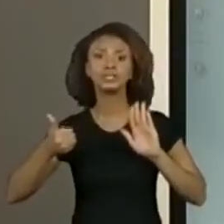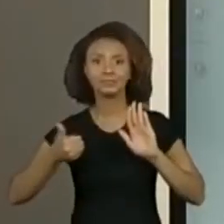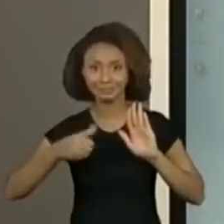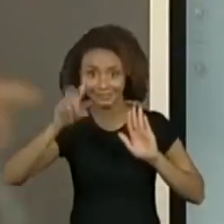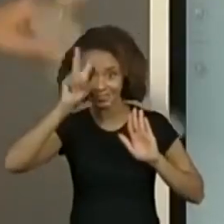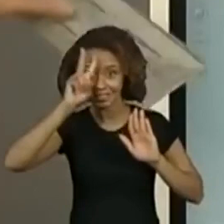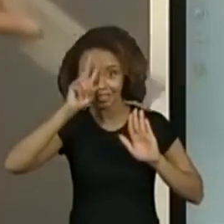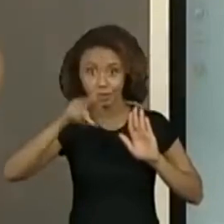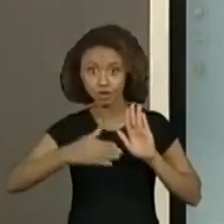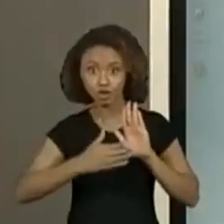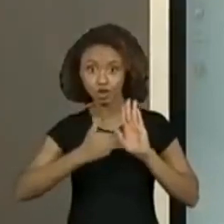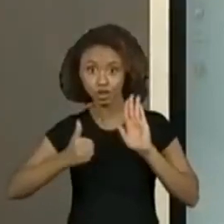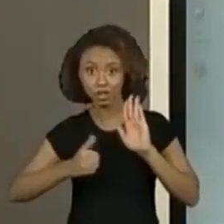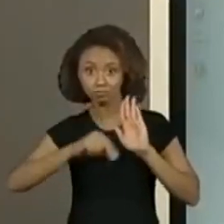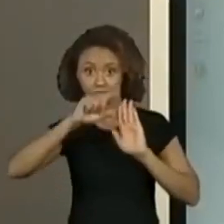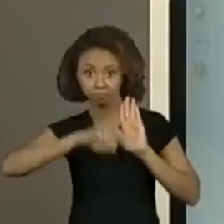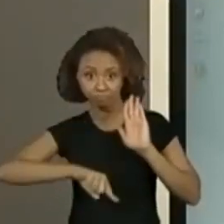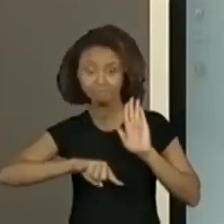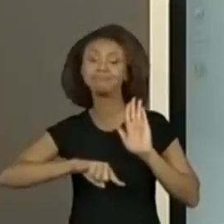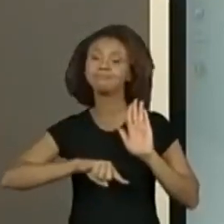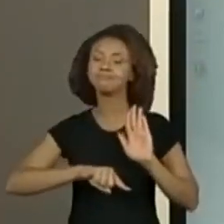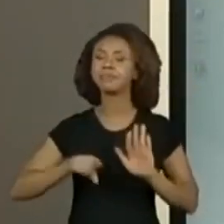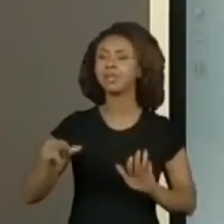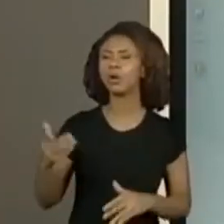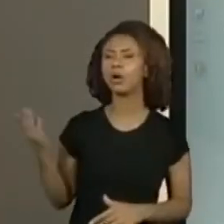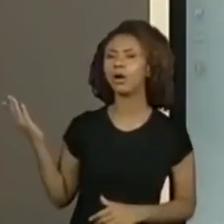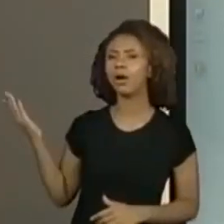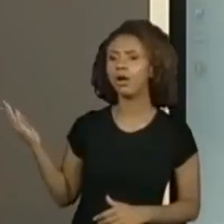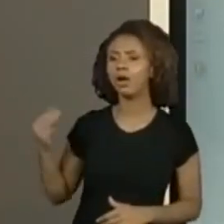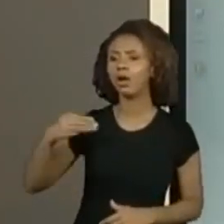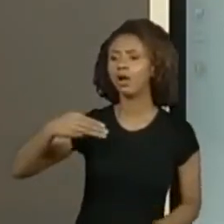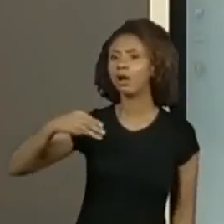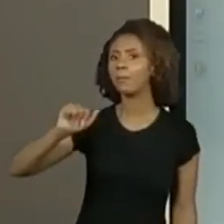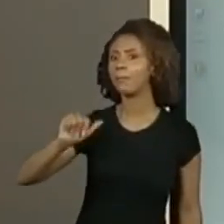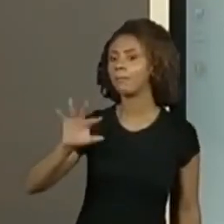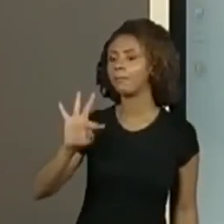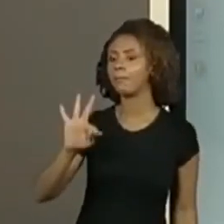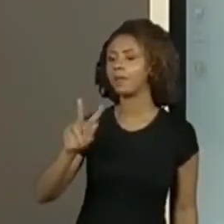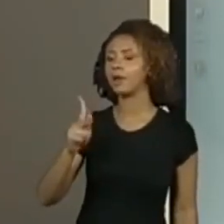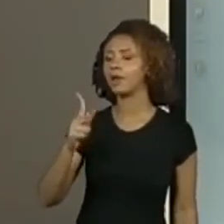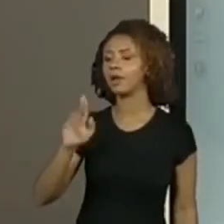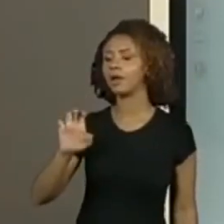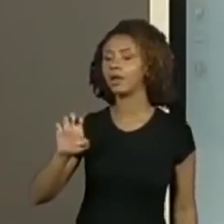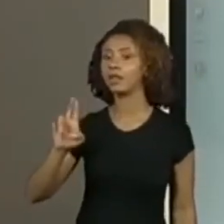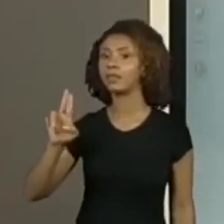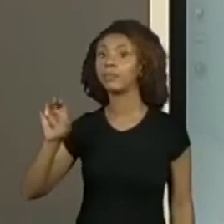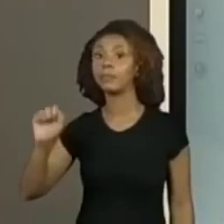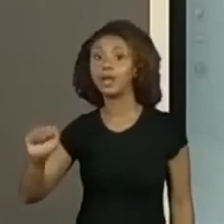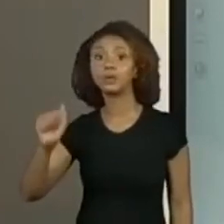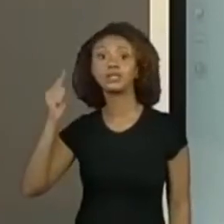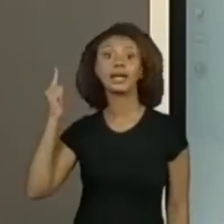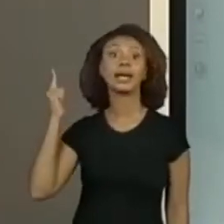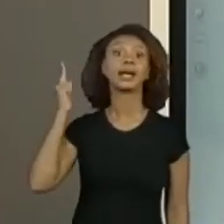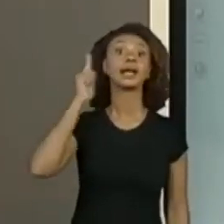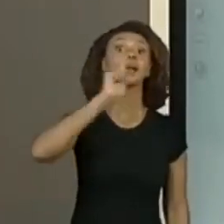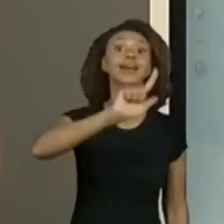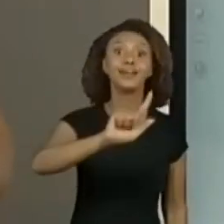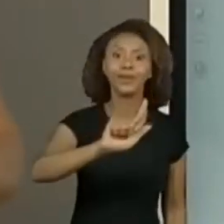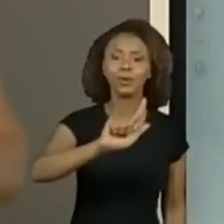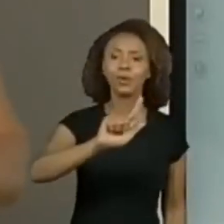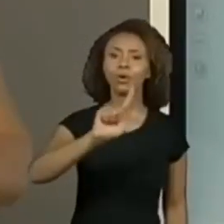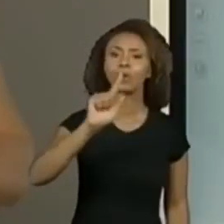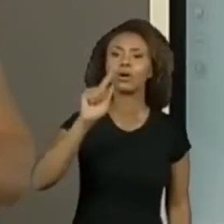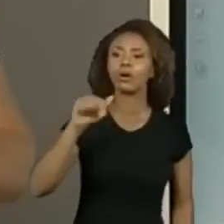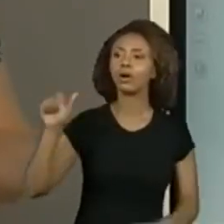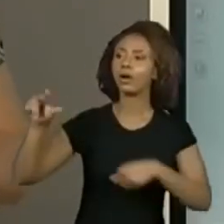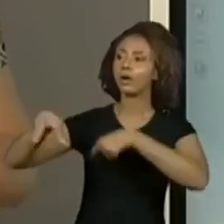Então nesse caso aqui quando eu falo que o Mateus ganhou na nossa mente já vem o qu aquela